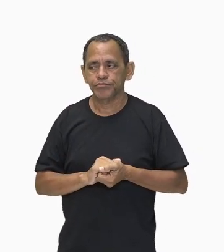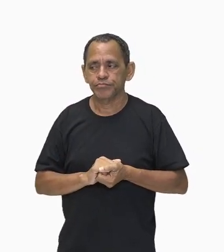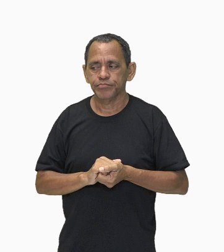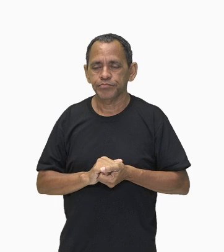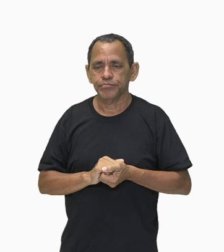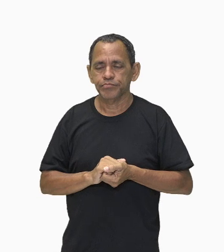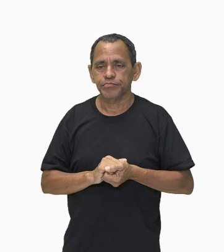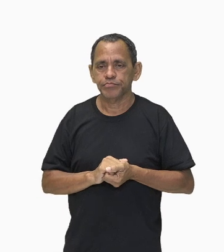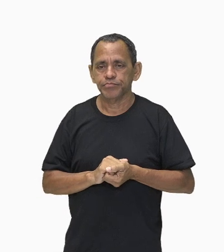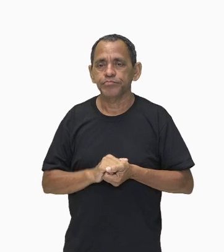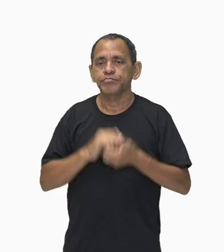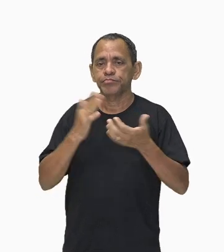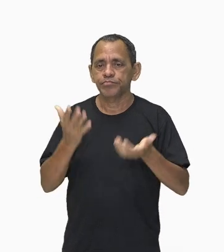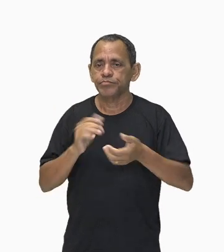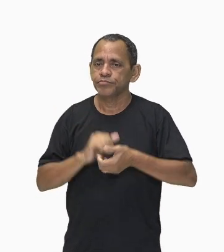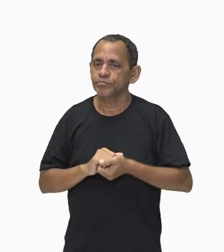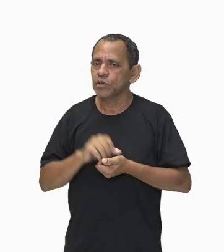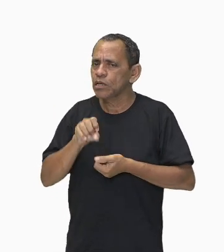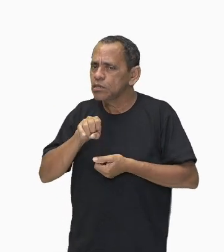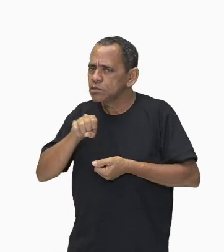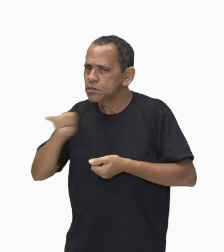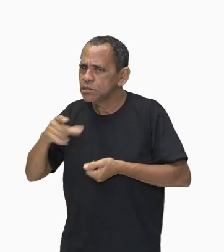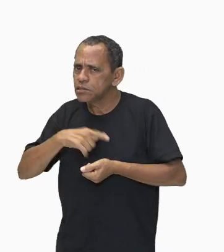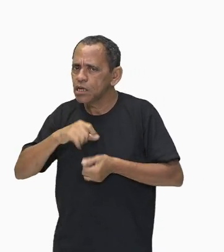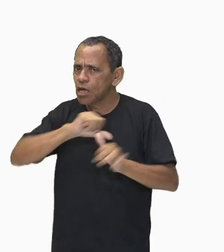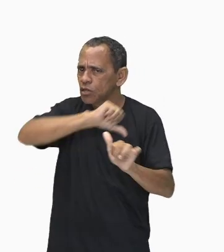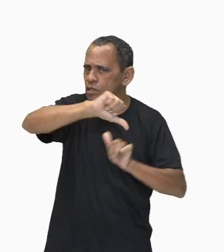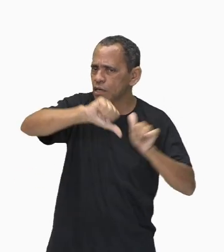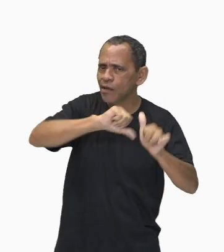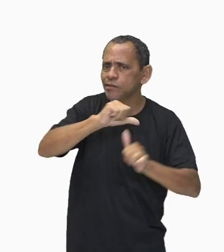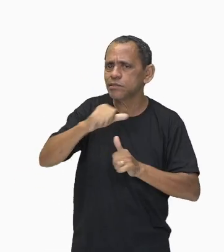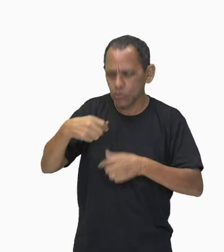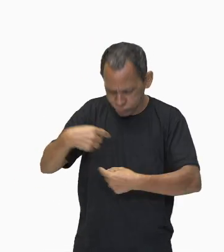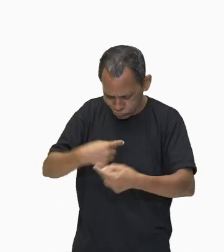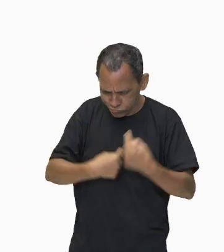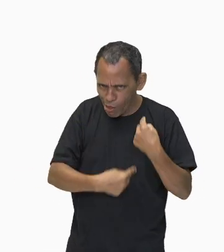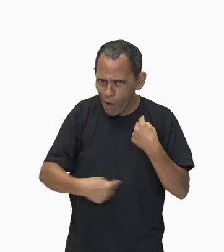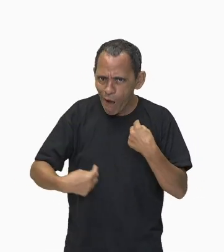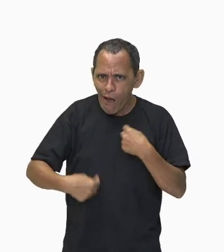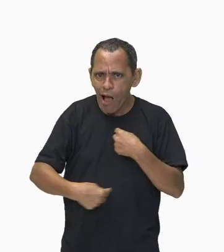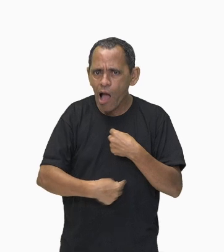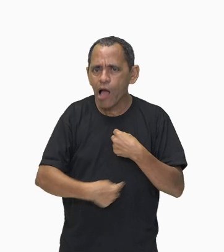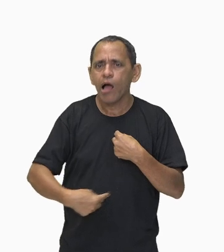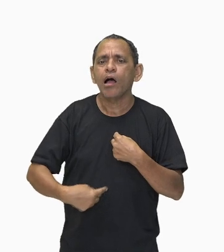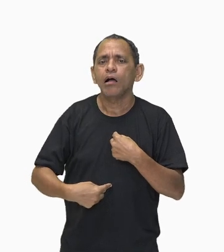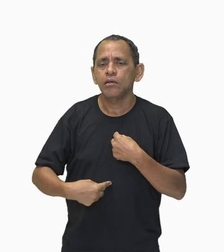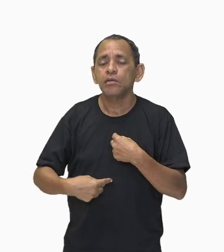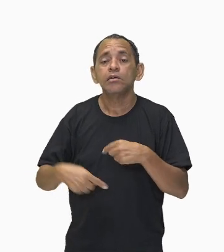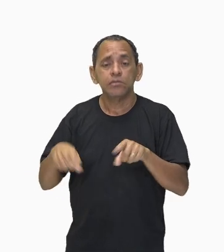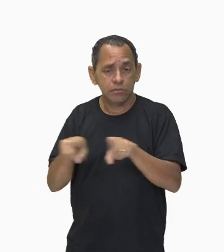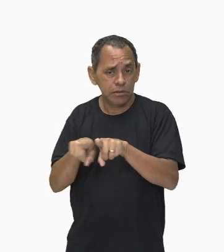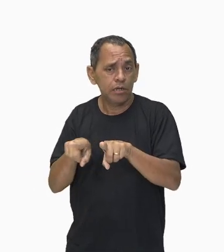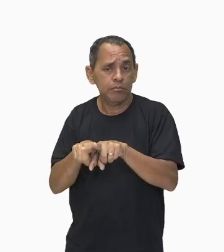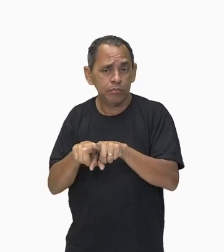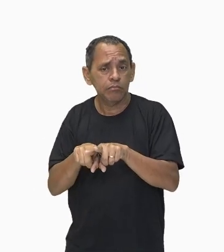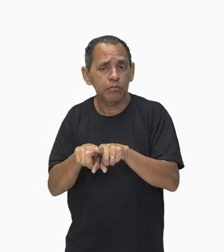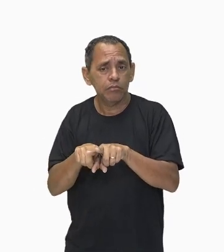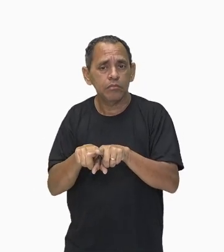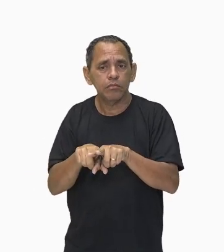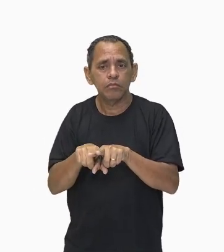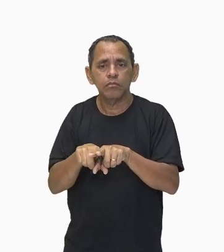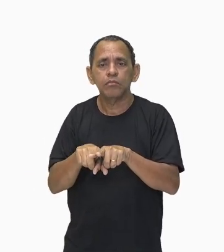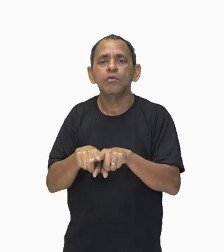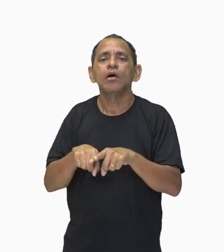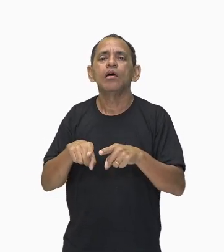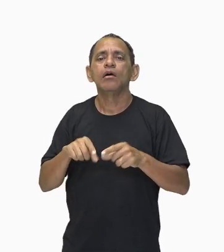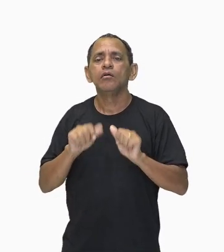Então, quando há uma alteração nessa flora intestinal, nessa microbiota, também pode ocasionar na